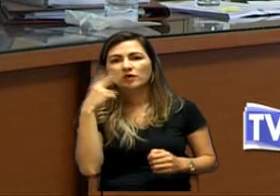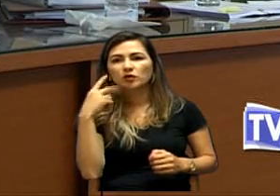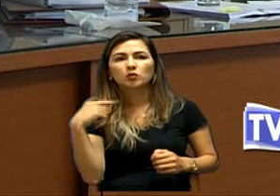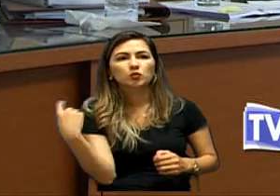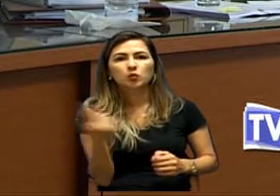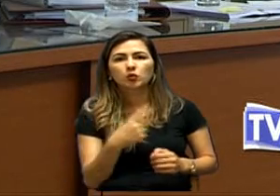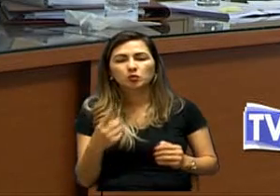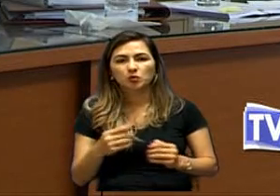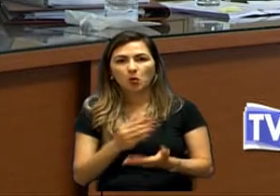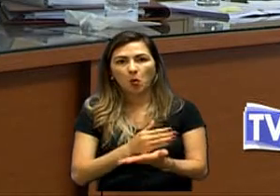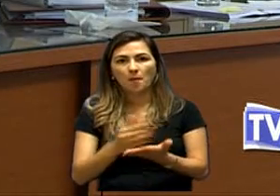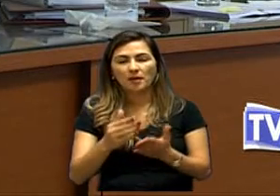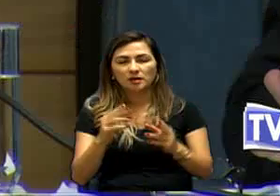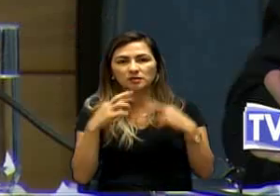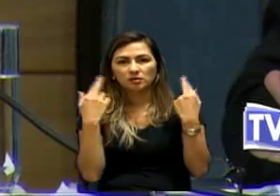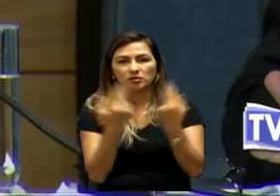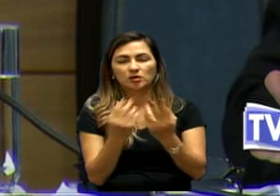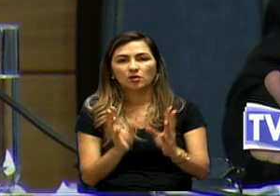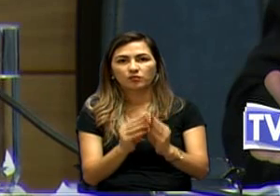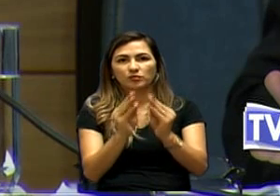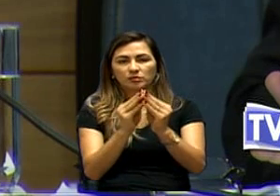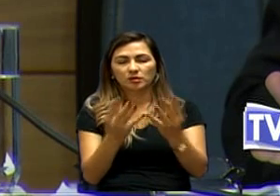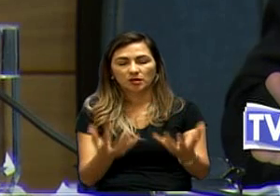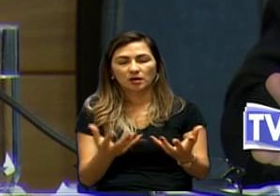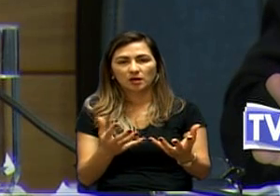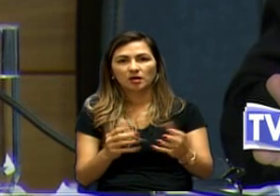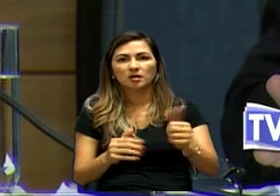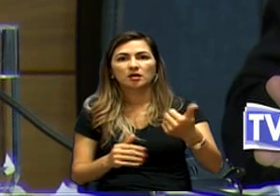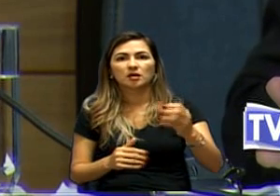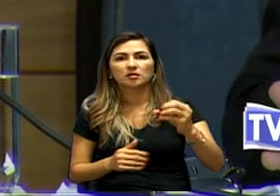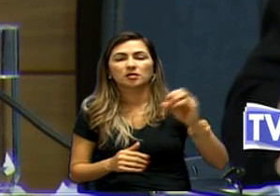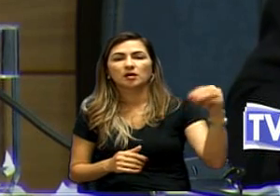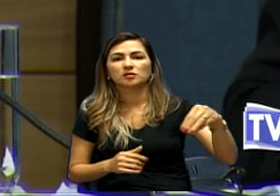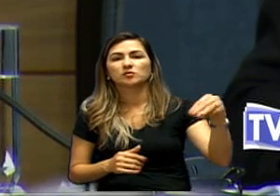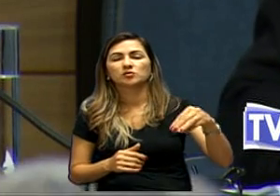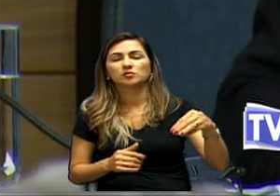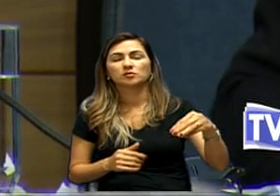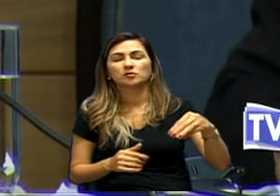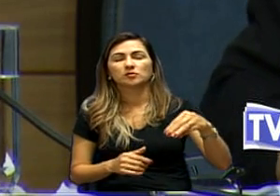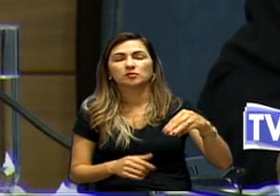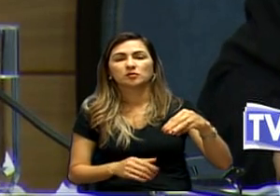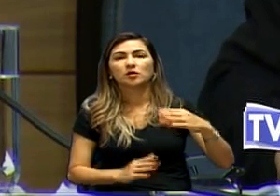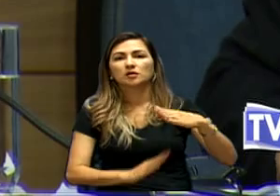a extraordinária. Posso dar uns 5 minutos? Dá uns 10 minutos.